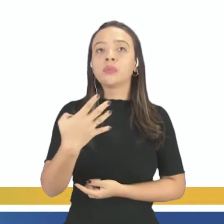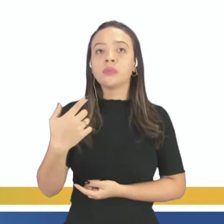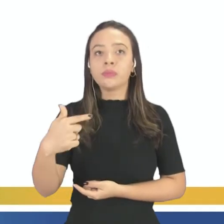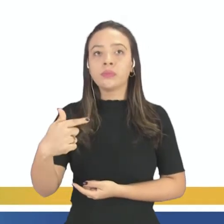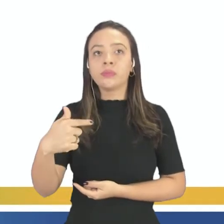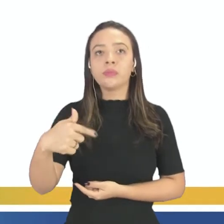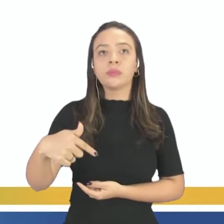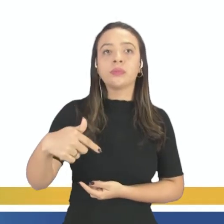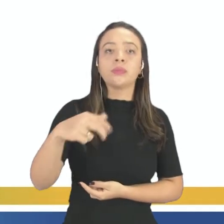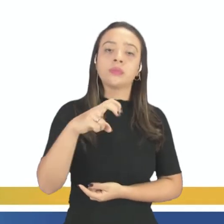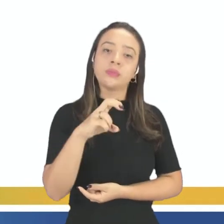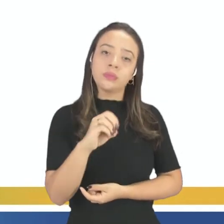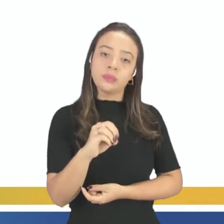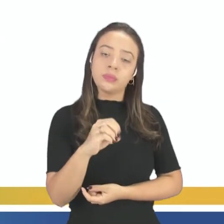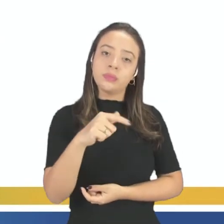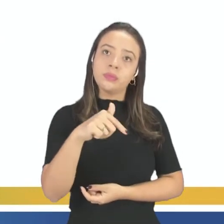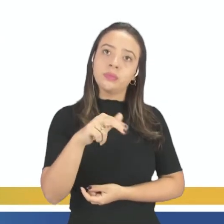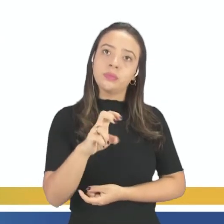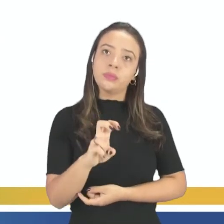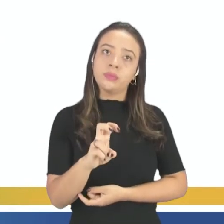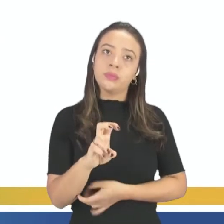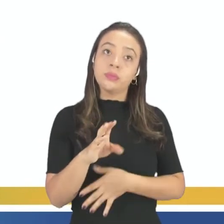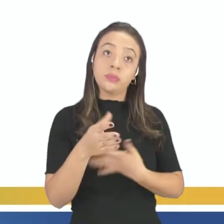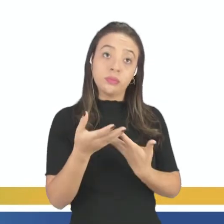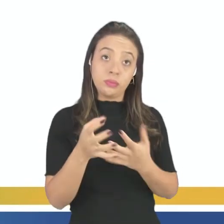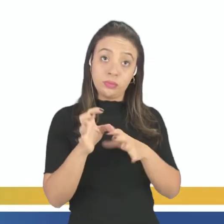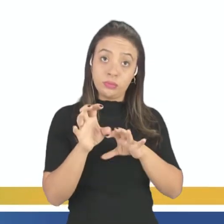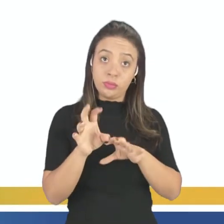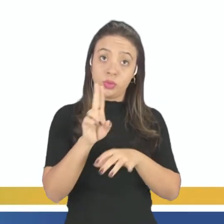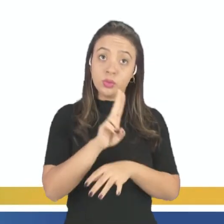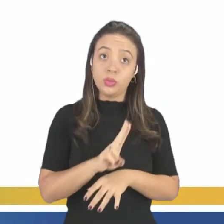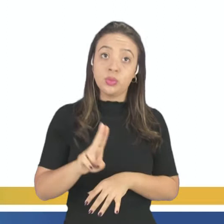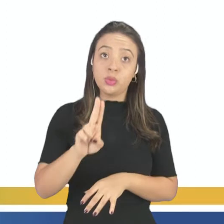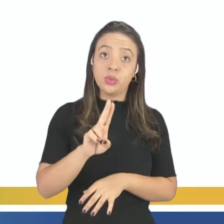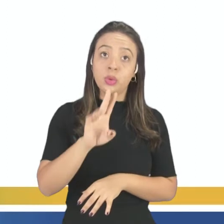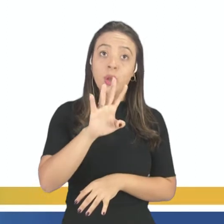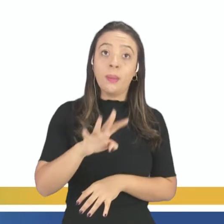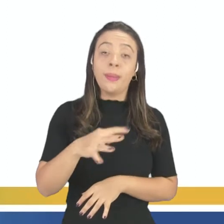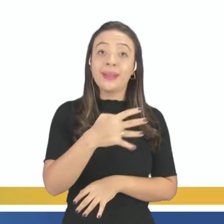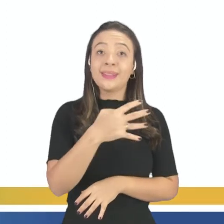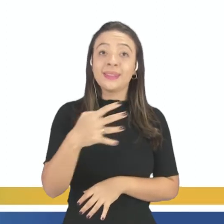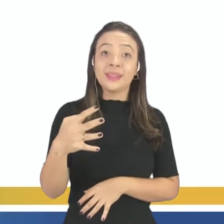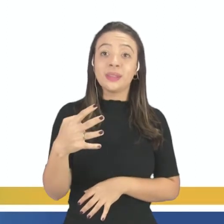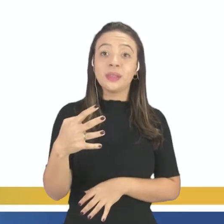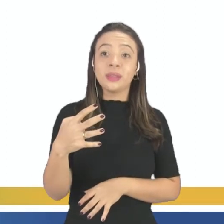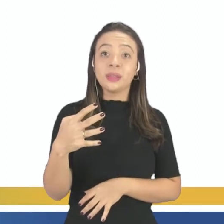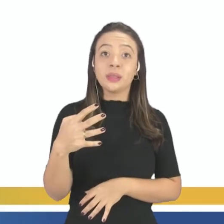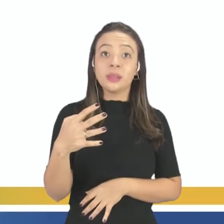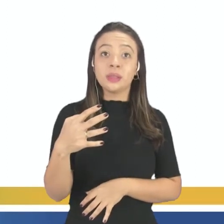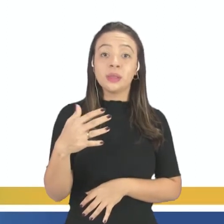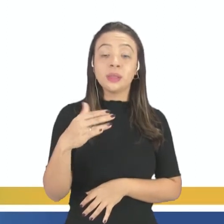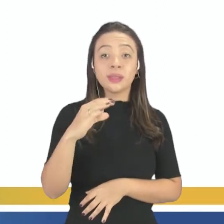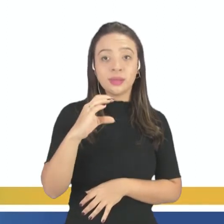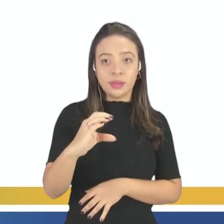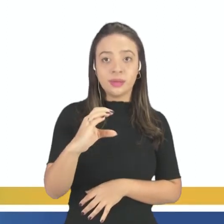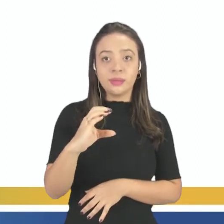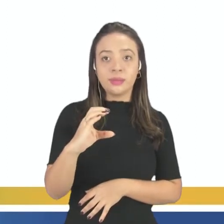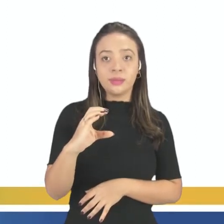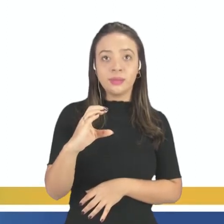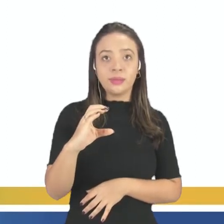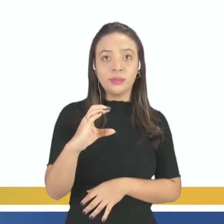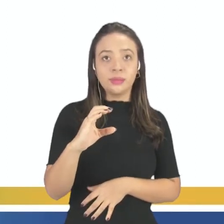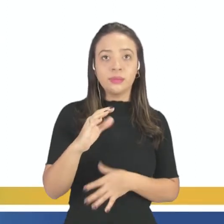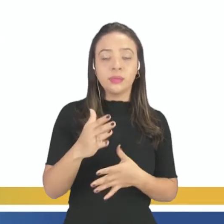47, 50 e 75. Desta forma, utilize-se a matriz chave C.